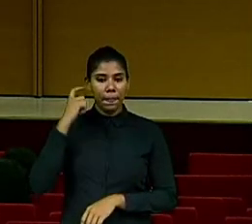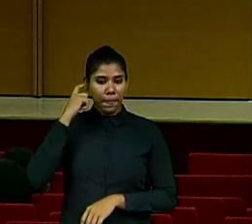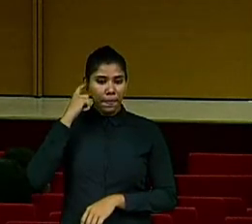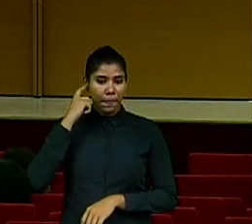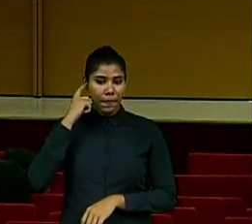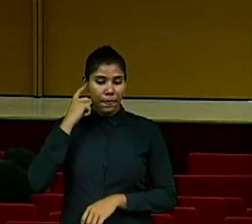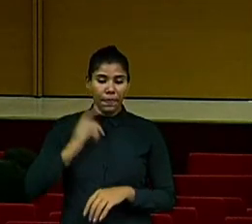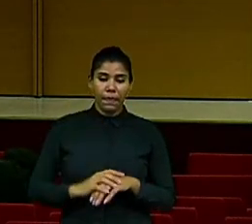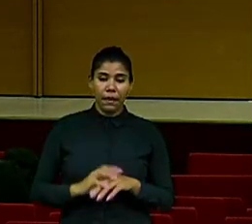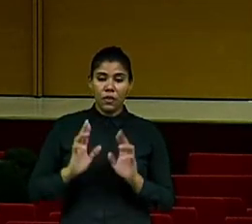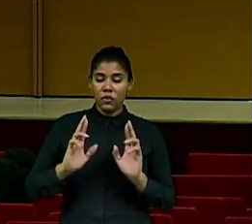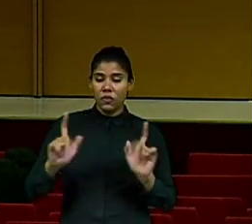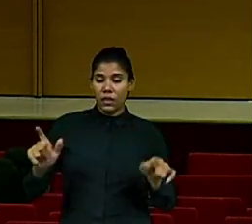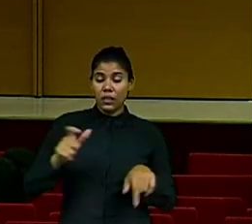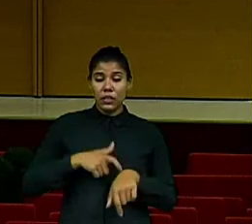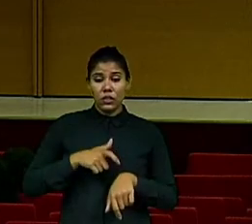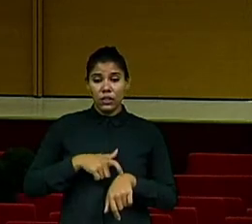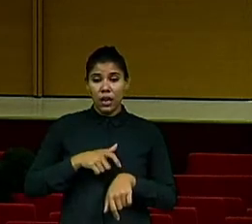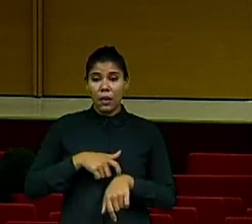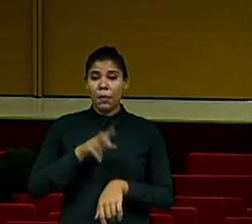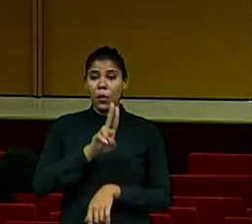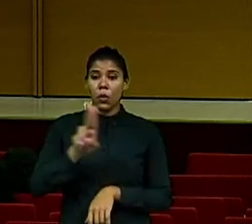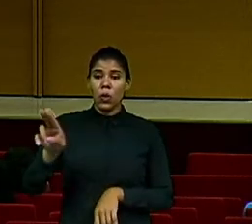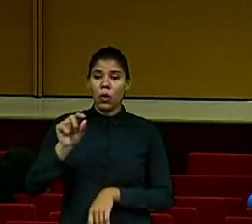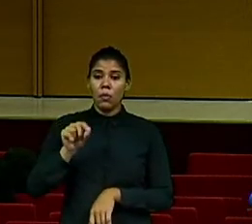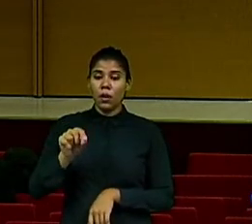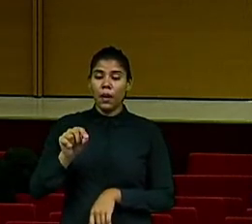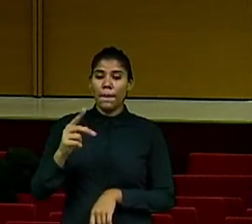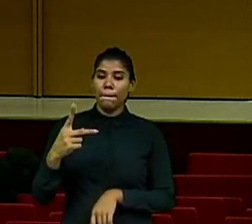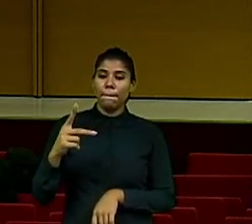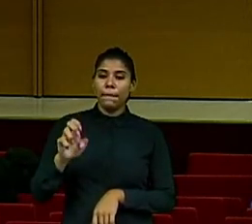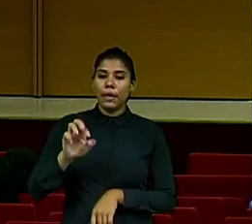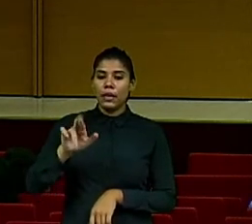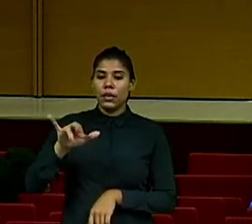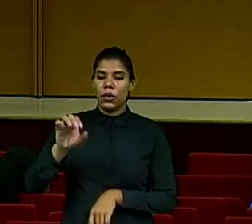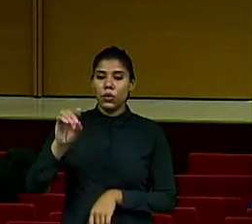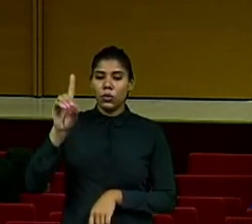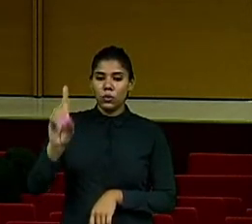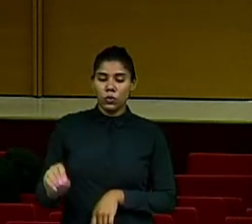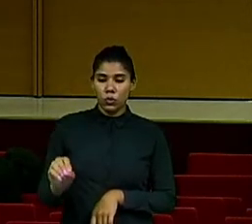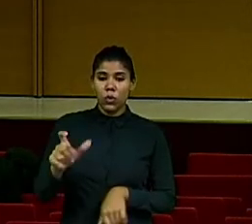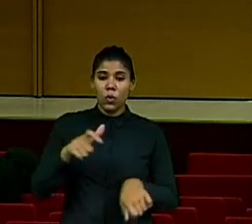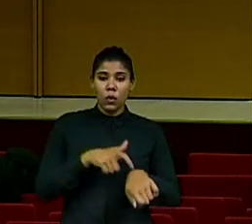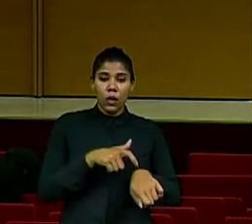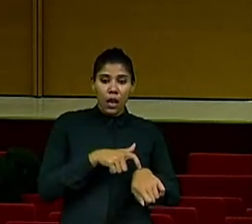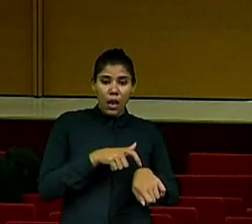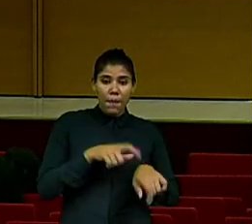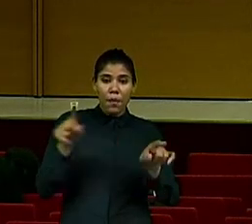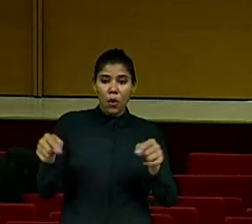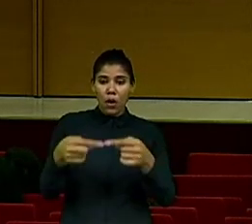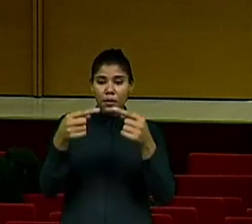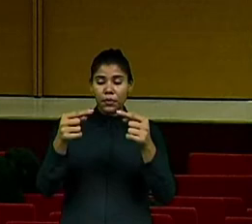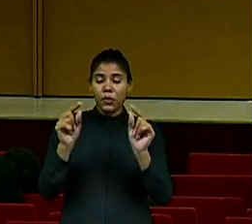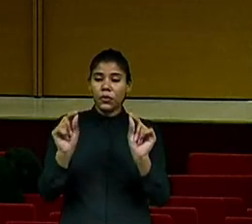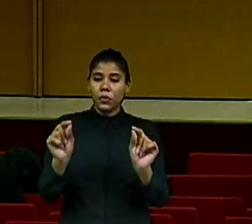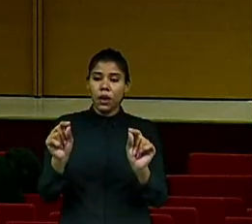de tempo nós vamos chamar de período e o tempo correspondente seria